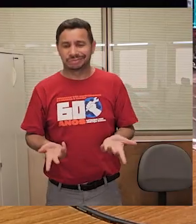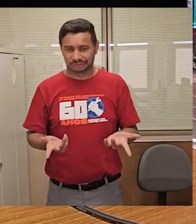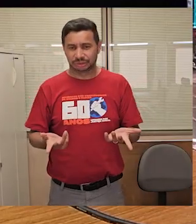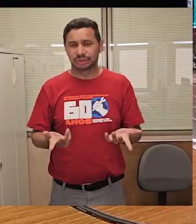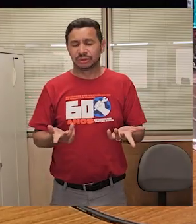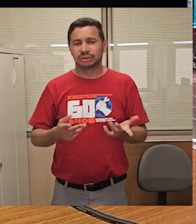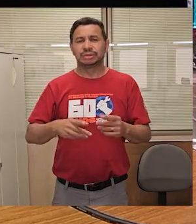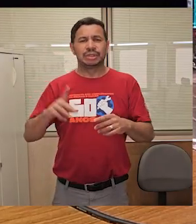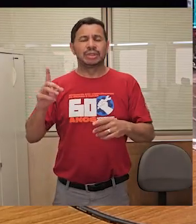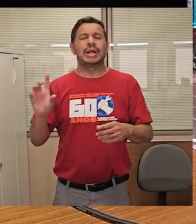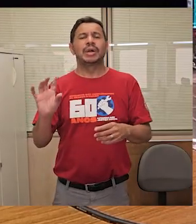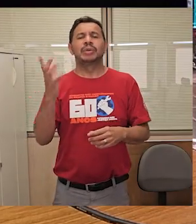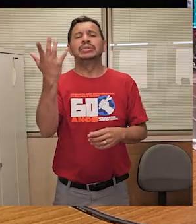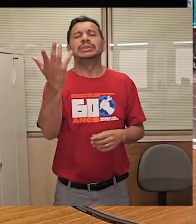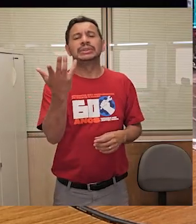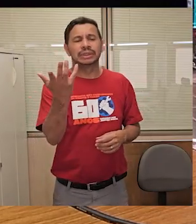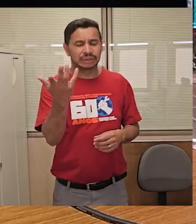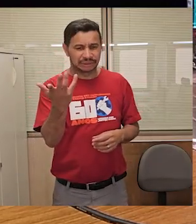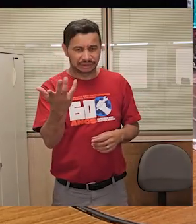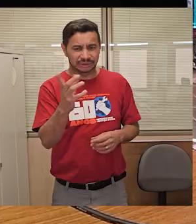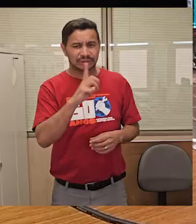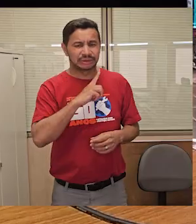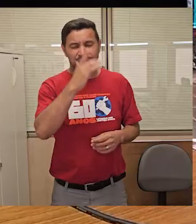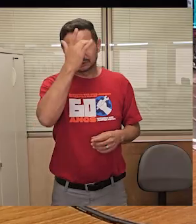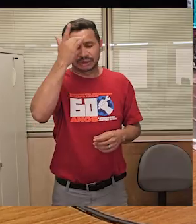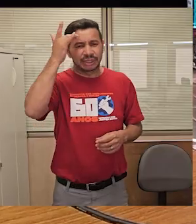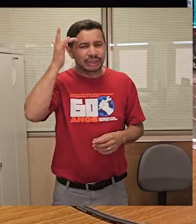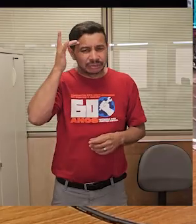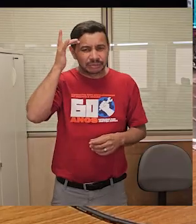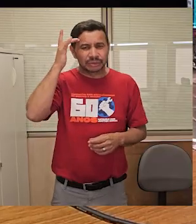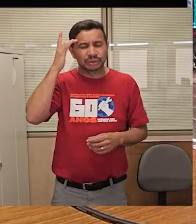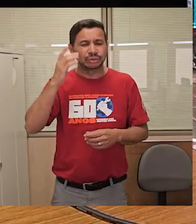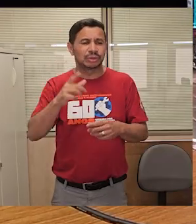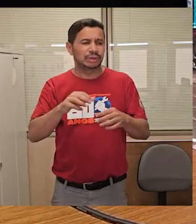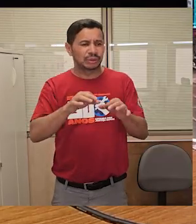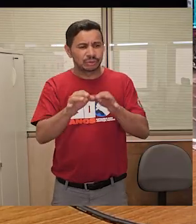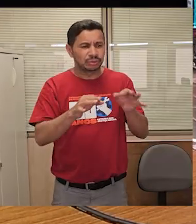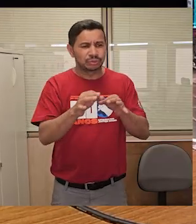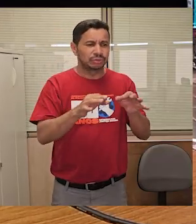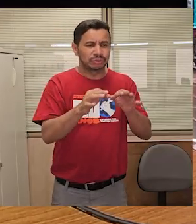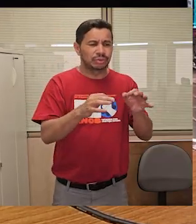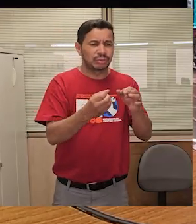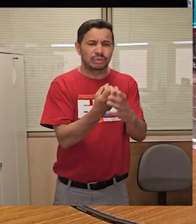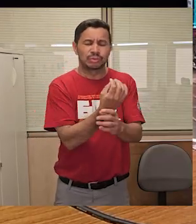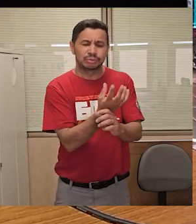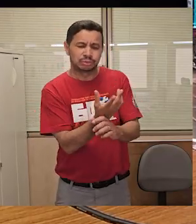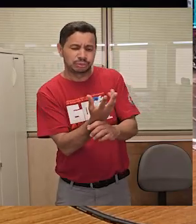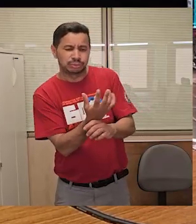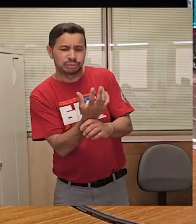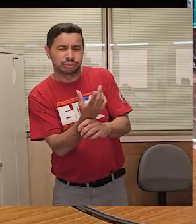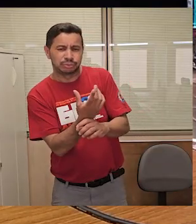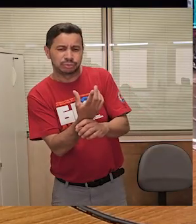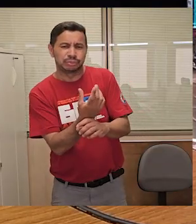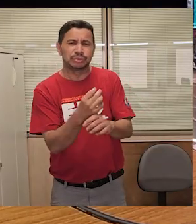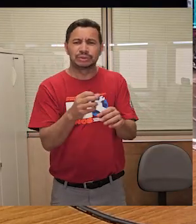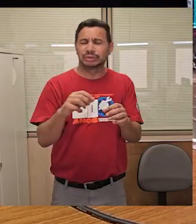Começou a ter acidentes com as pessoas que estavam tentando cozinhar com álcool, né? Porque